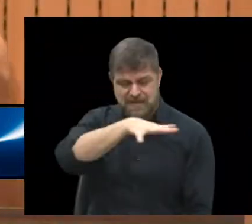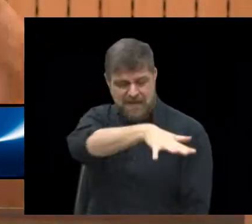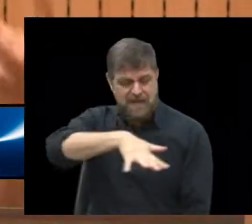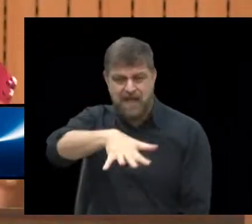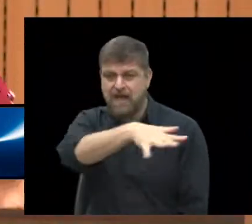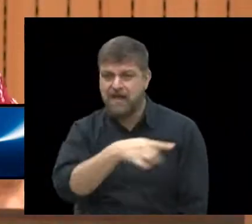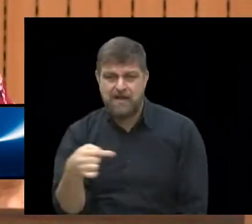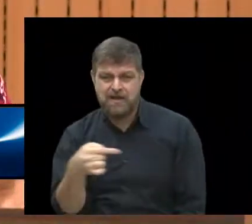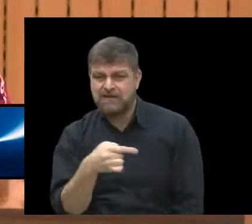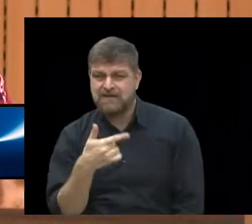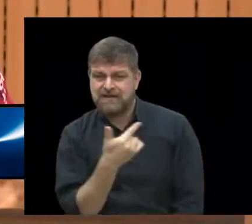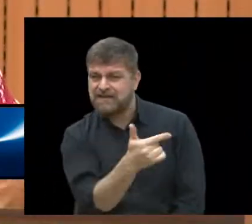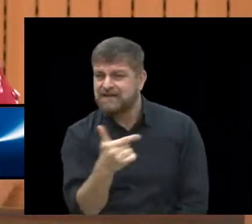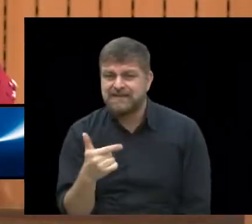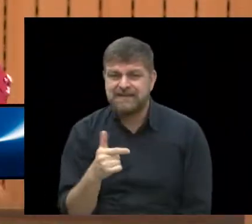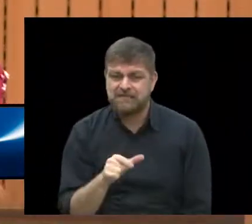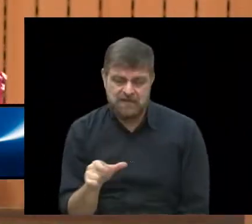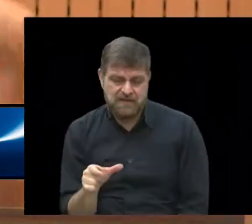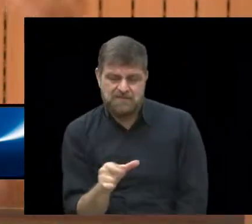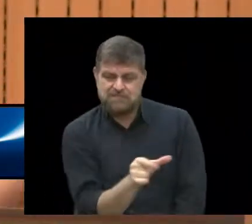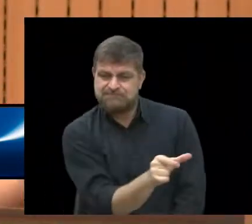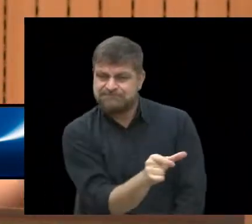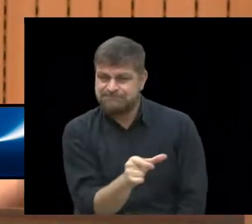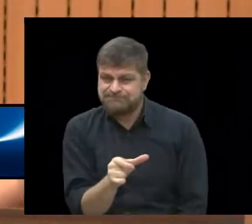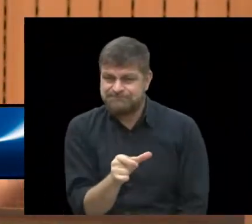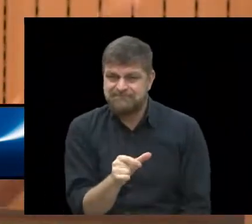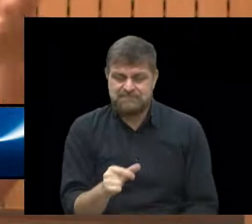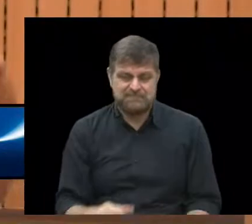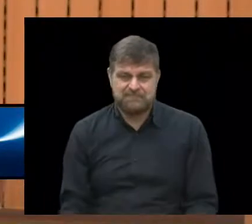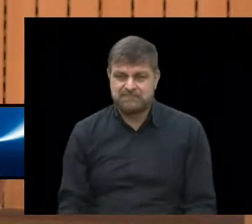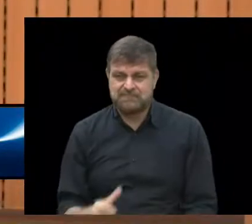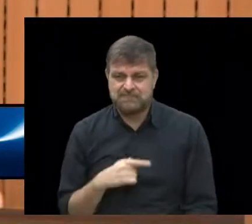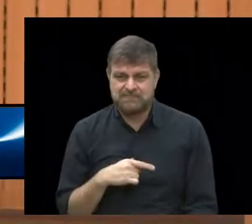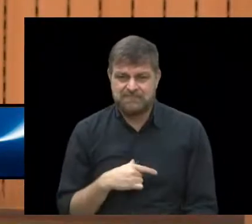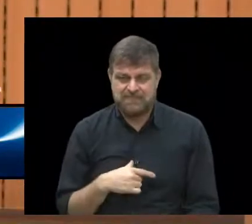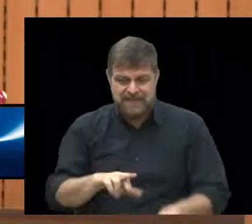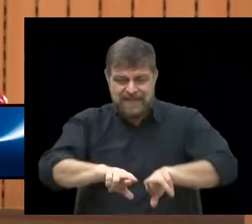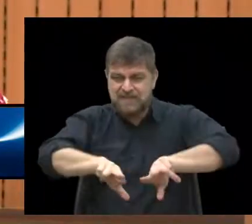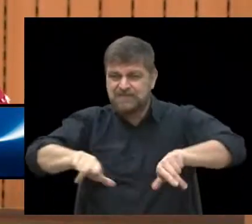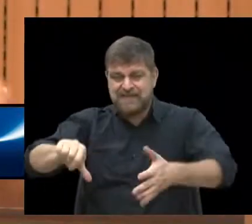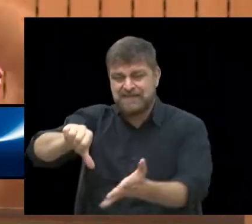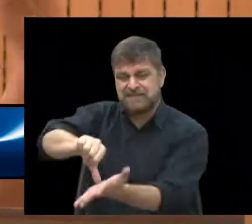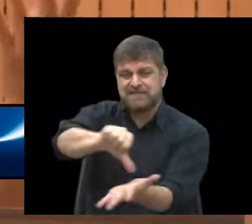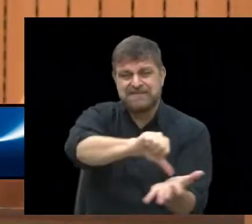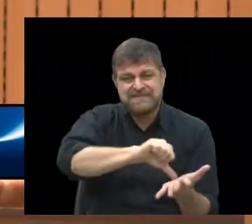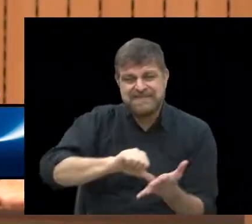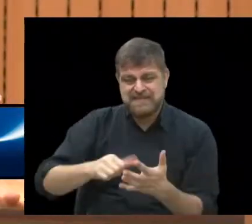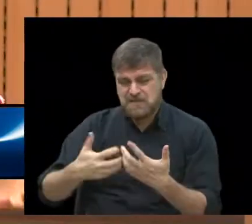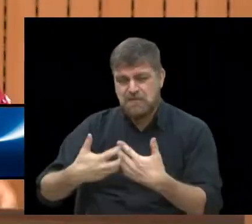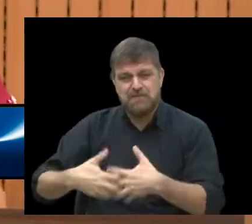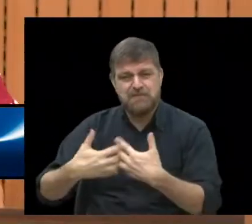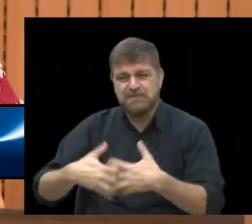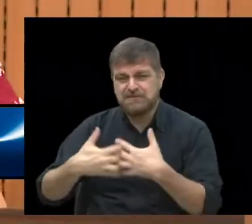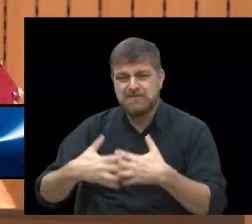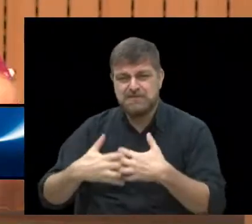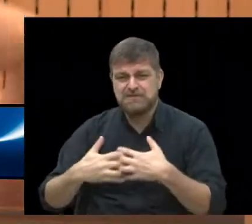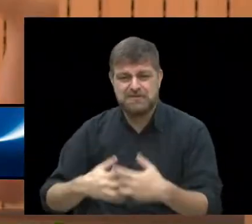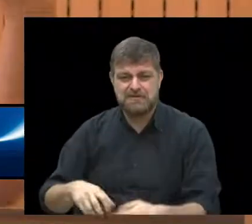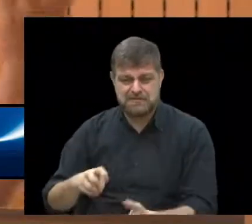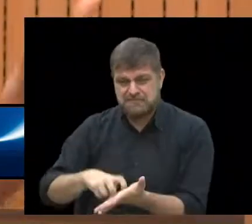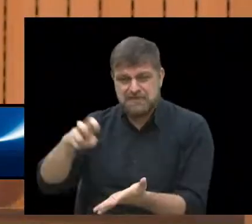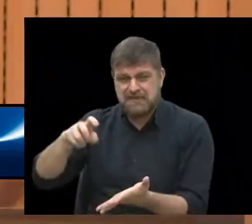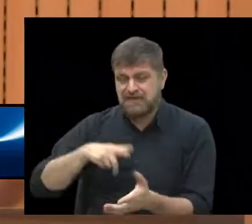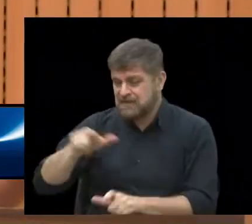não têm postos de recarga, ou seja, os postos de recarga são extremamente desiguais, muitos funcionam só durante o dia, muita gente